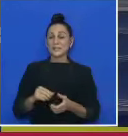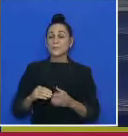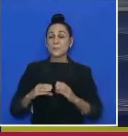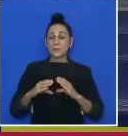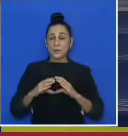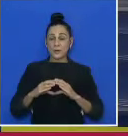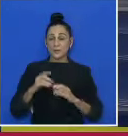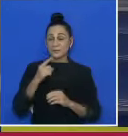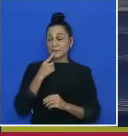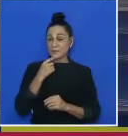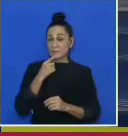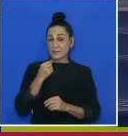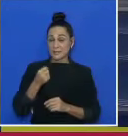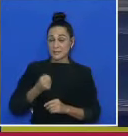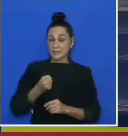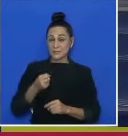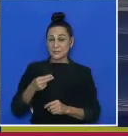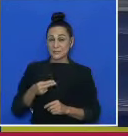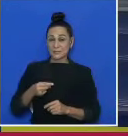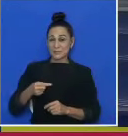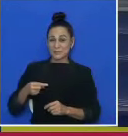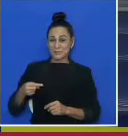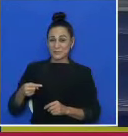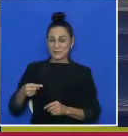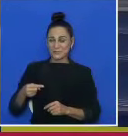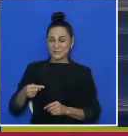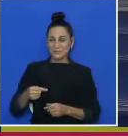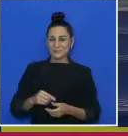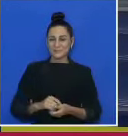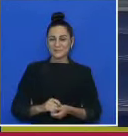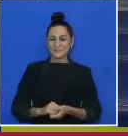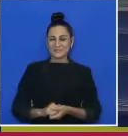Terceira bola, bola vermelha número 21.